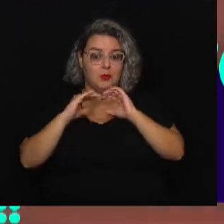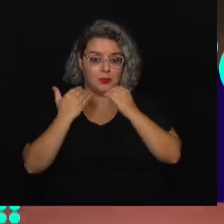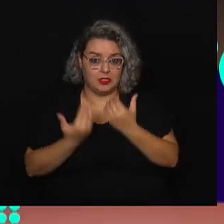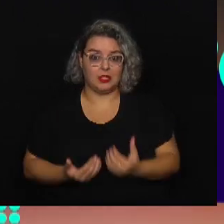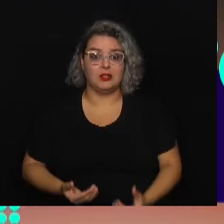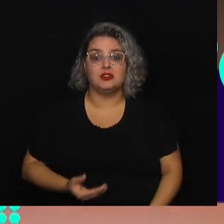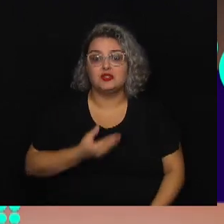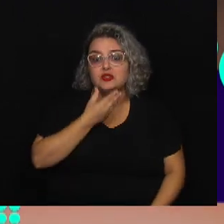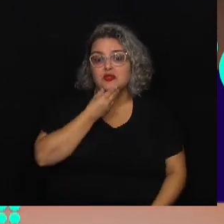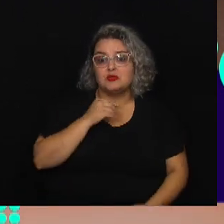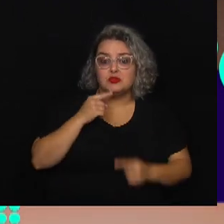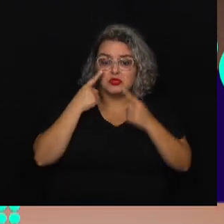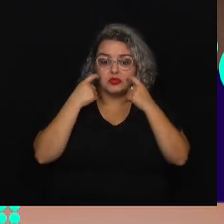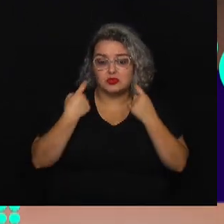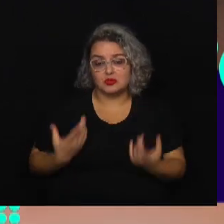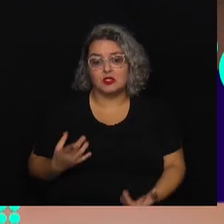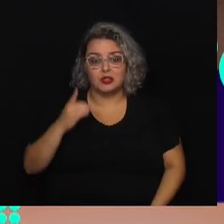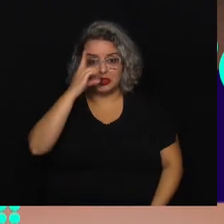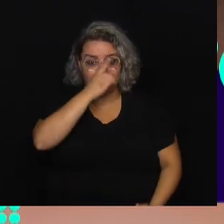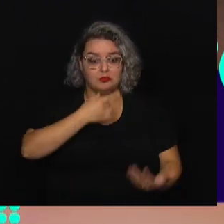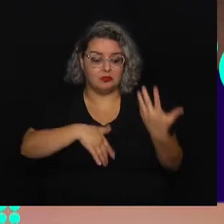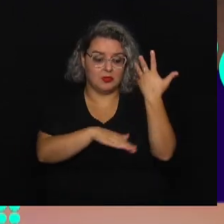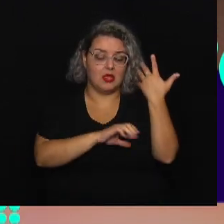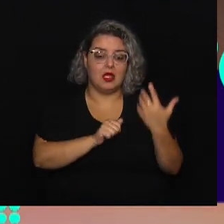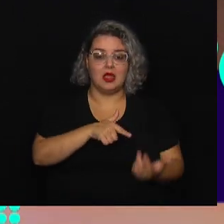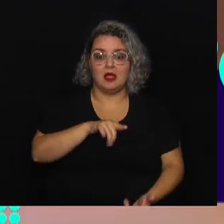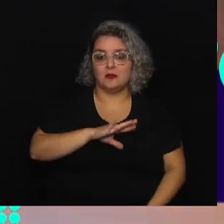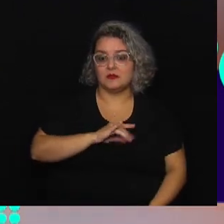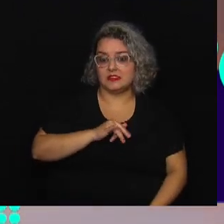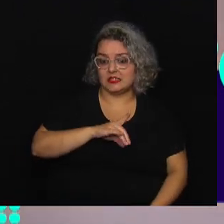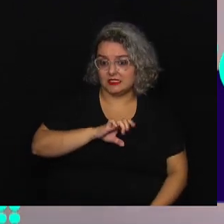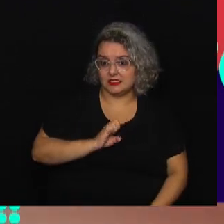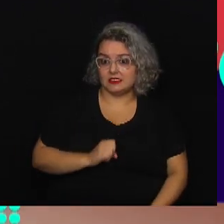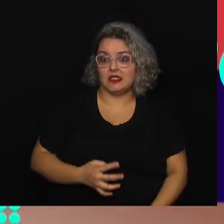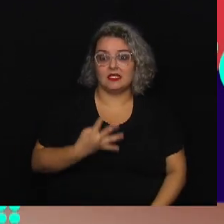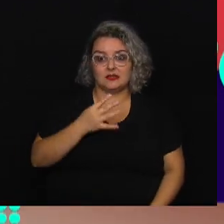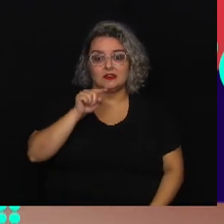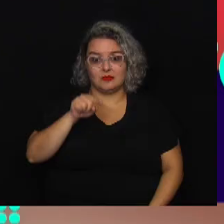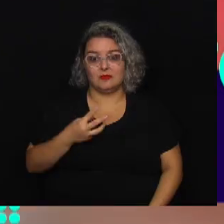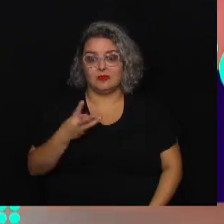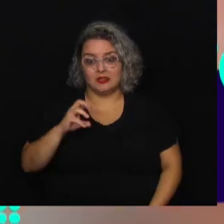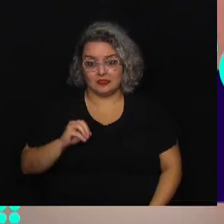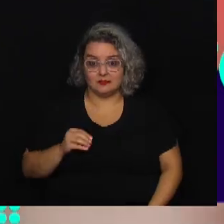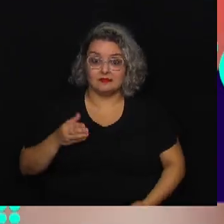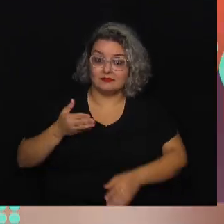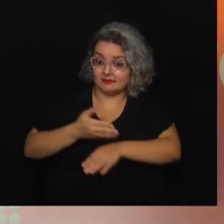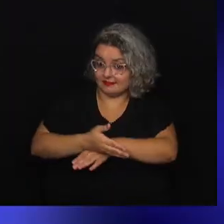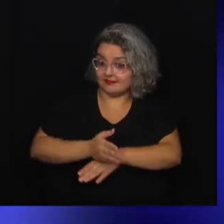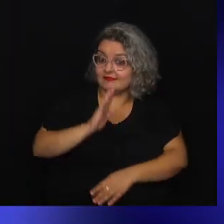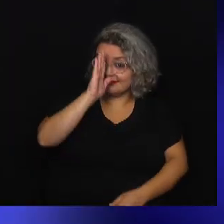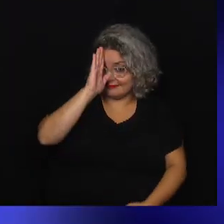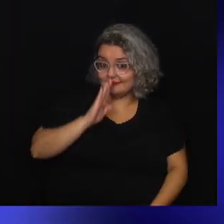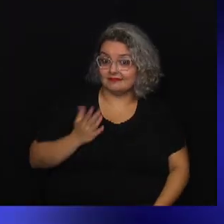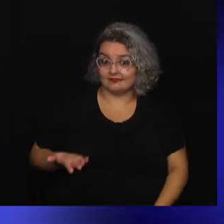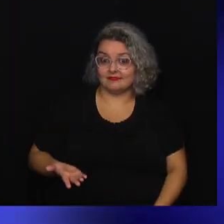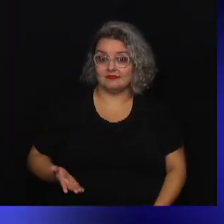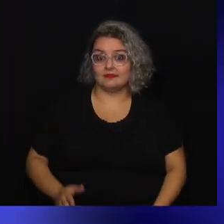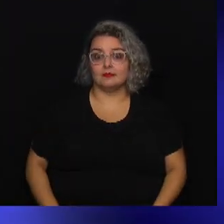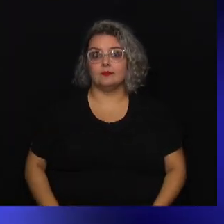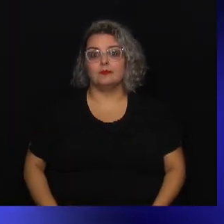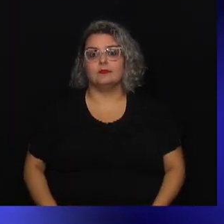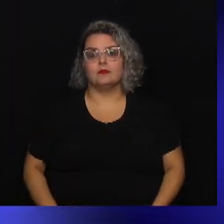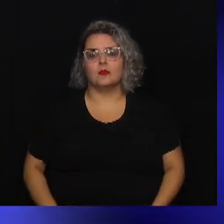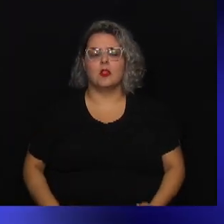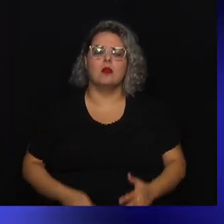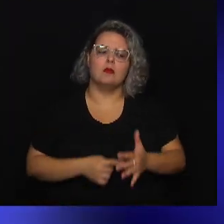tarde. E domingo, na Praça Alcides Dias, às 4h30. A entrada é de graça. Falou, essa máquina vai puxar o